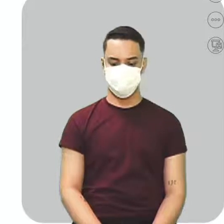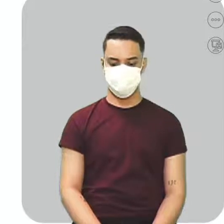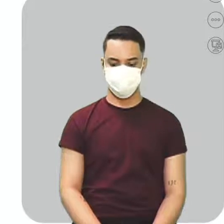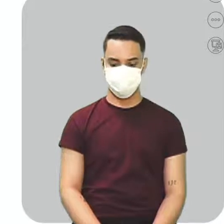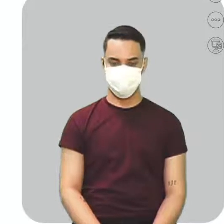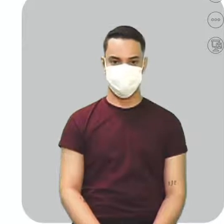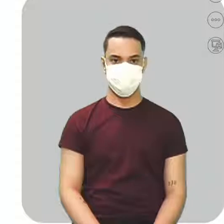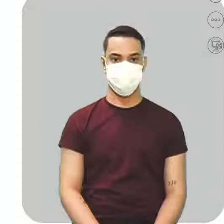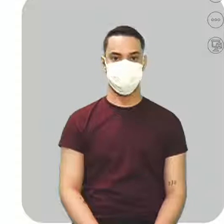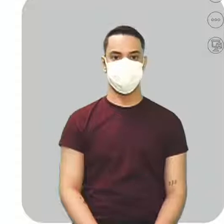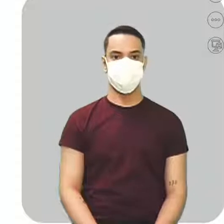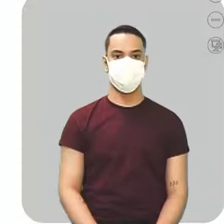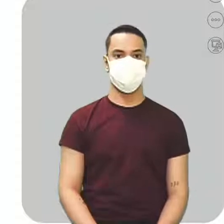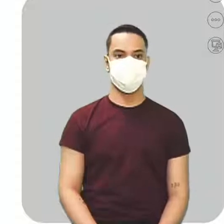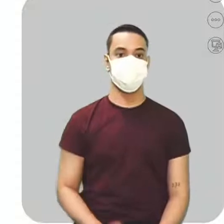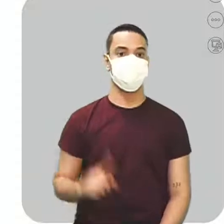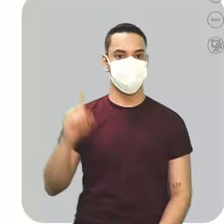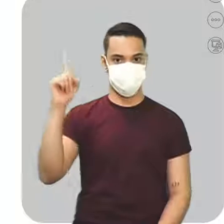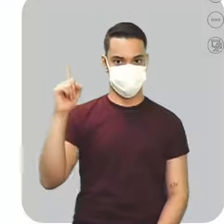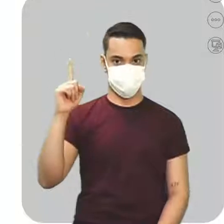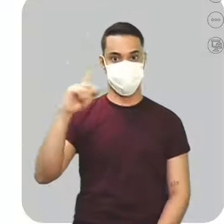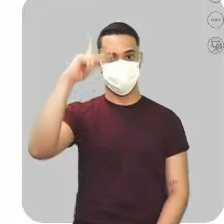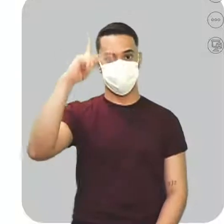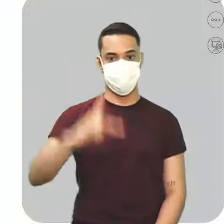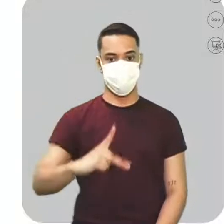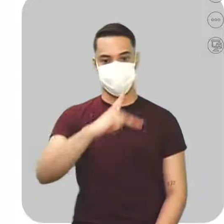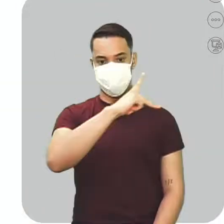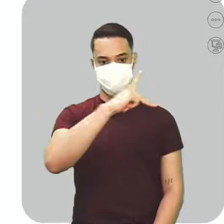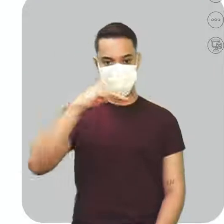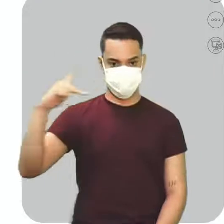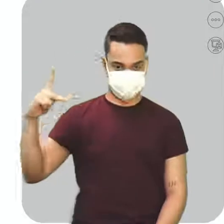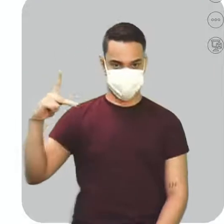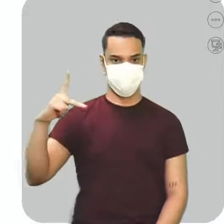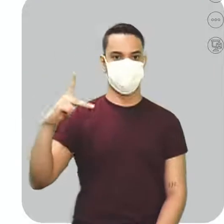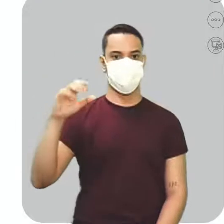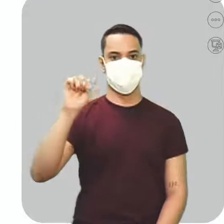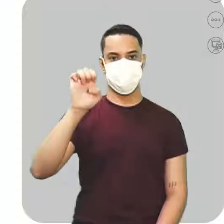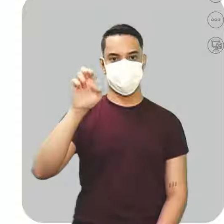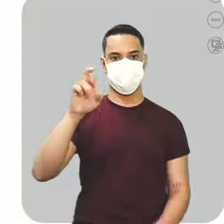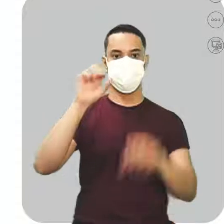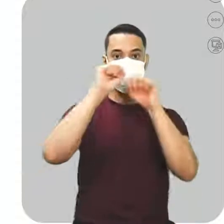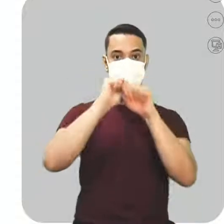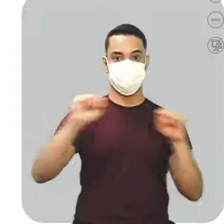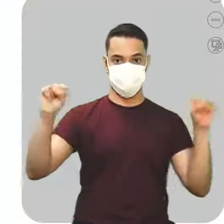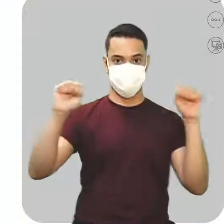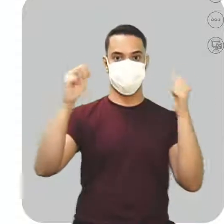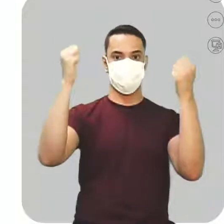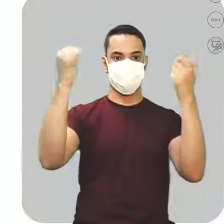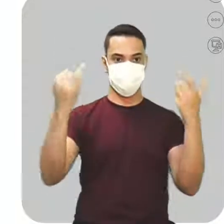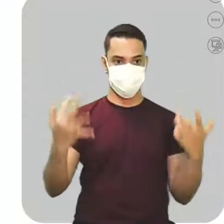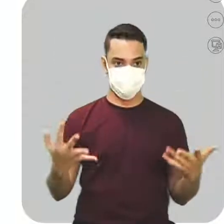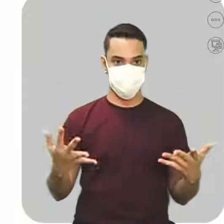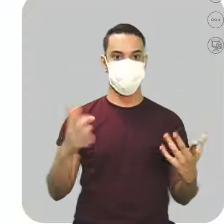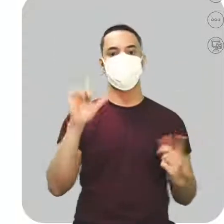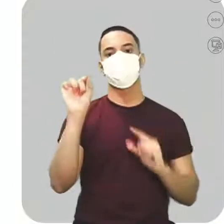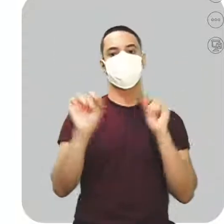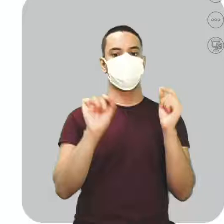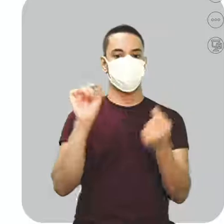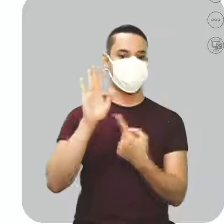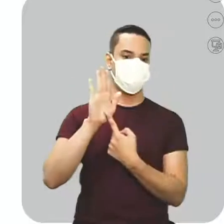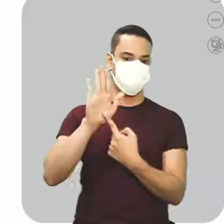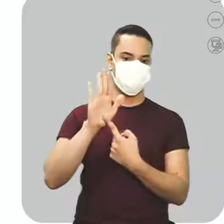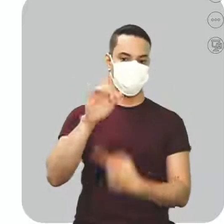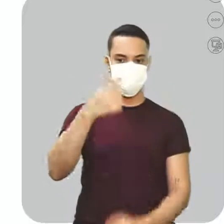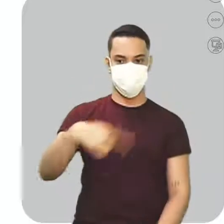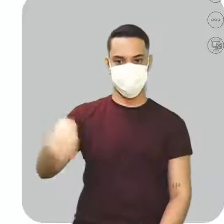Aqui tem um sermão, né, de Padre Antônio Vieira, que desde lá eu vou mostrar aqui para vocês,